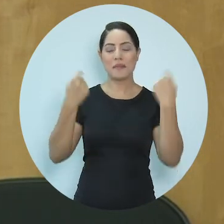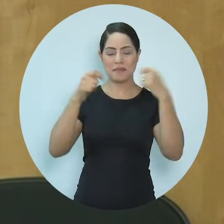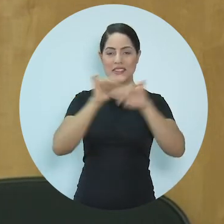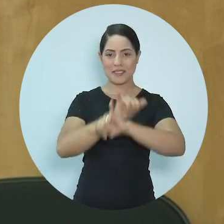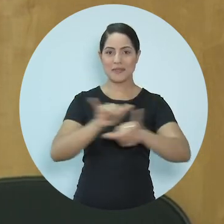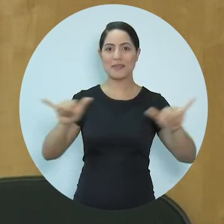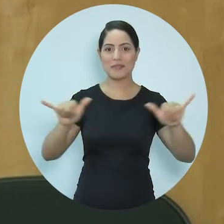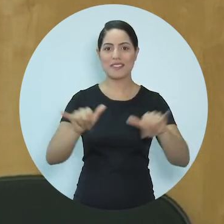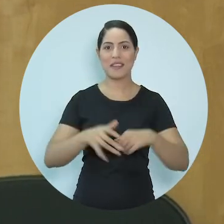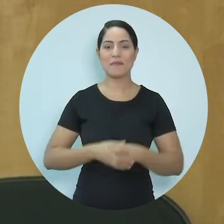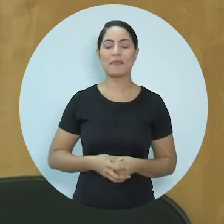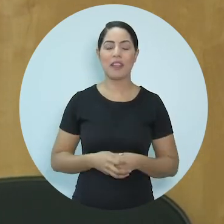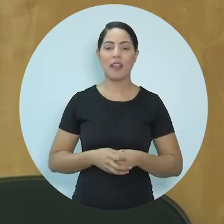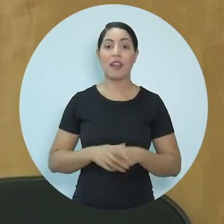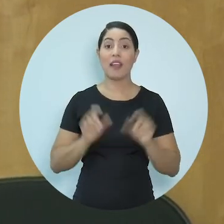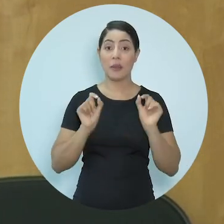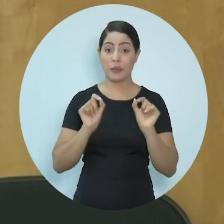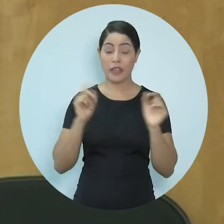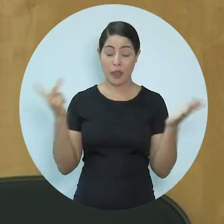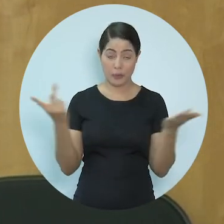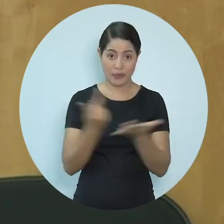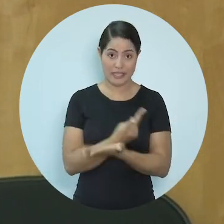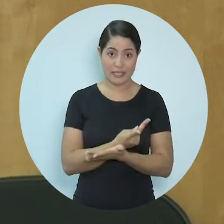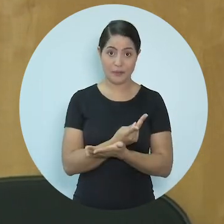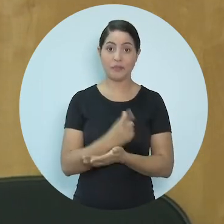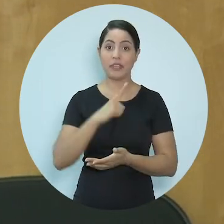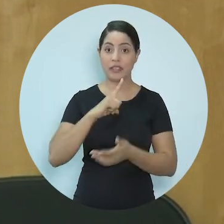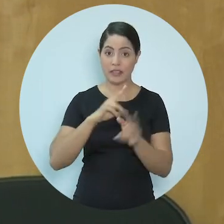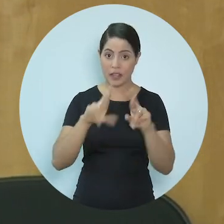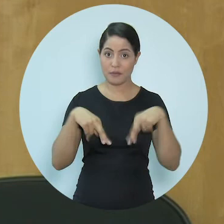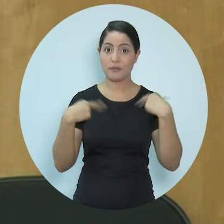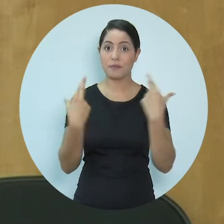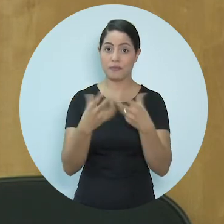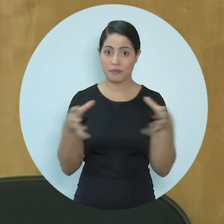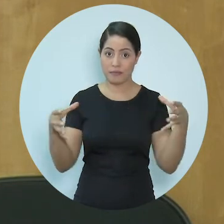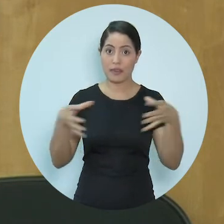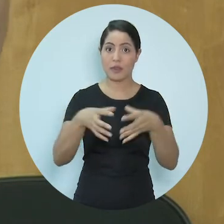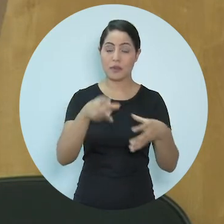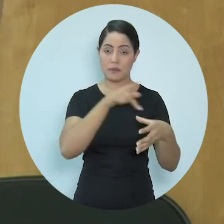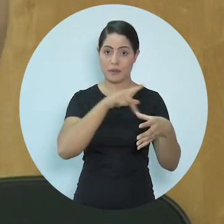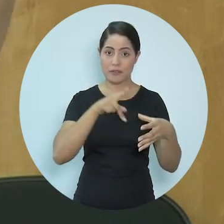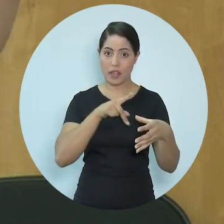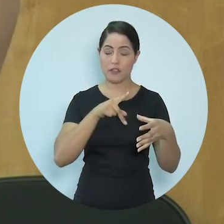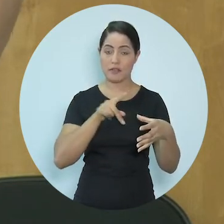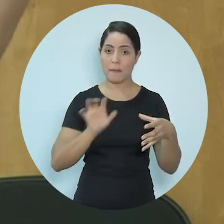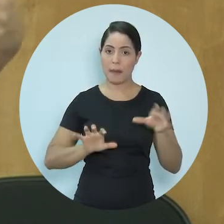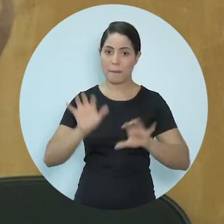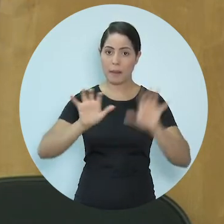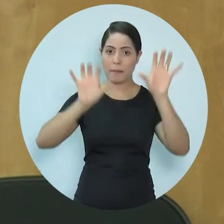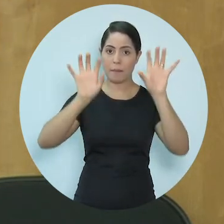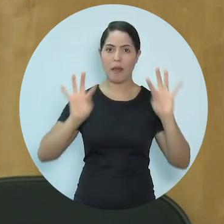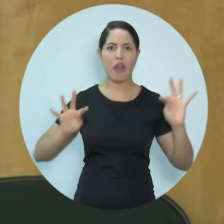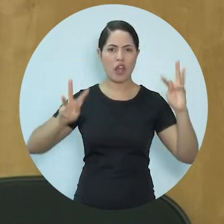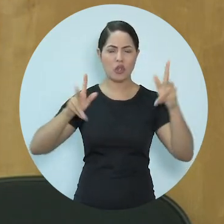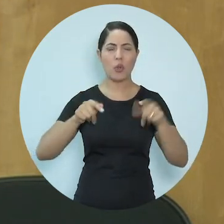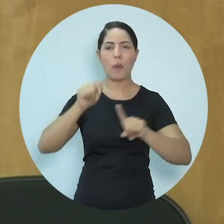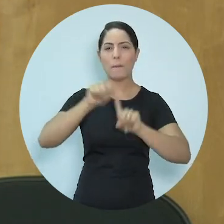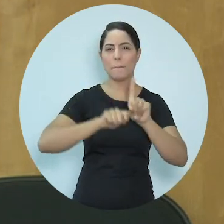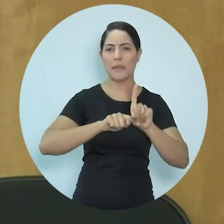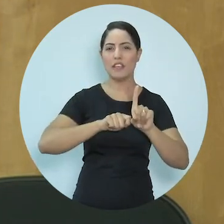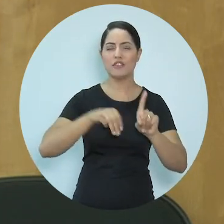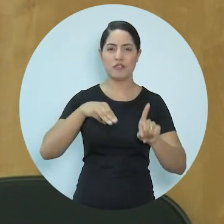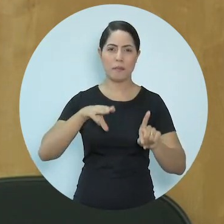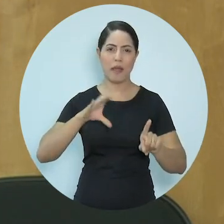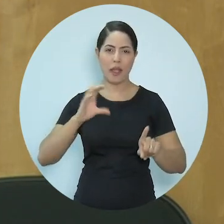que no Colégio de Presidentes da Comissão da Mulher Advogada, de presidentes das comissões da Mulher Advogada das seccionais, em